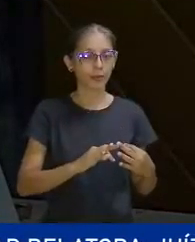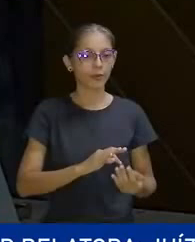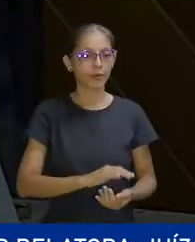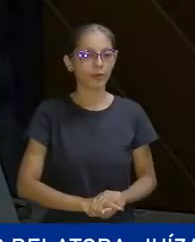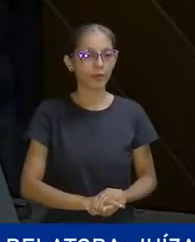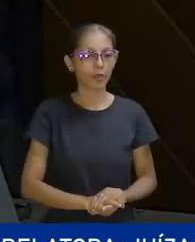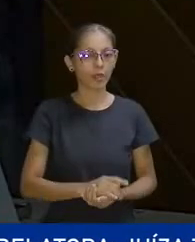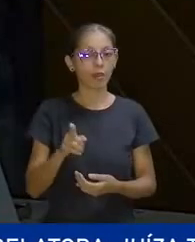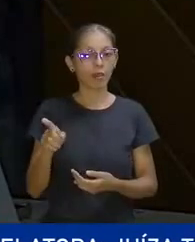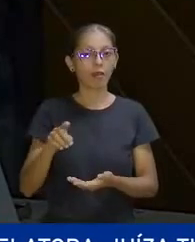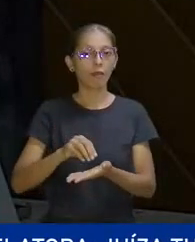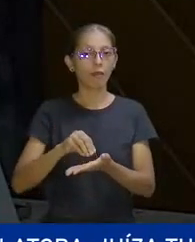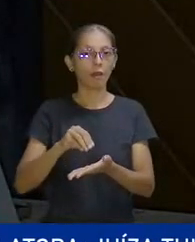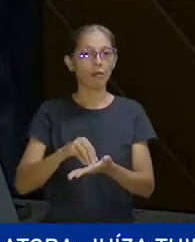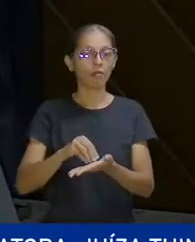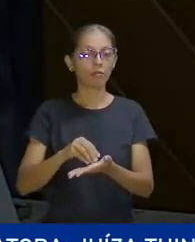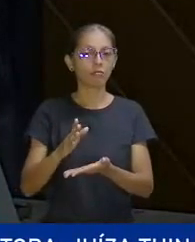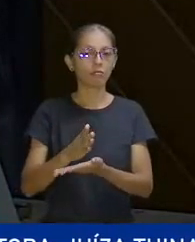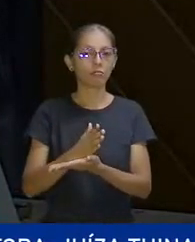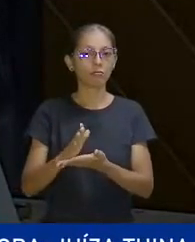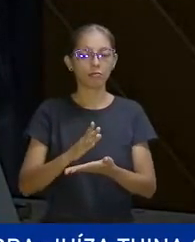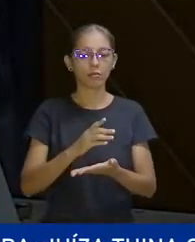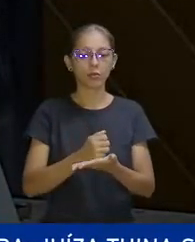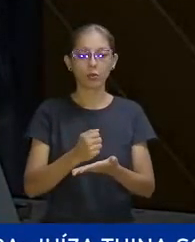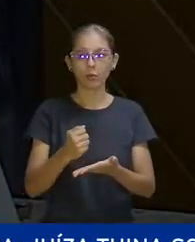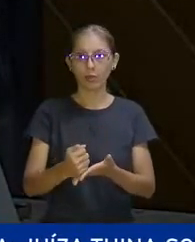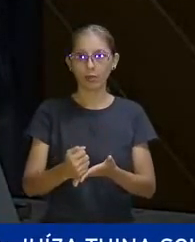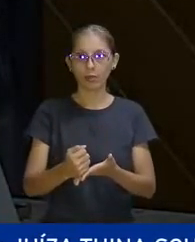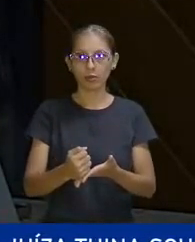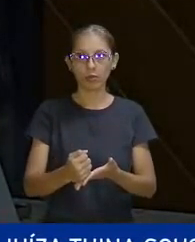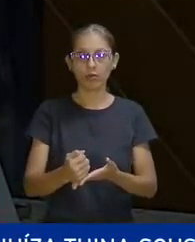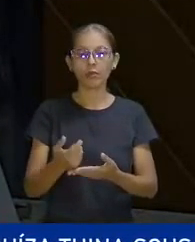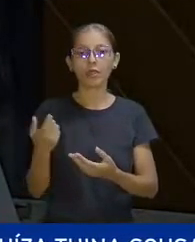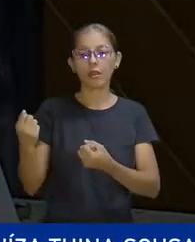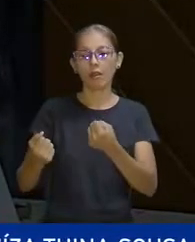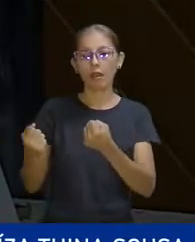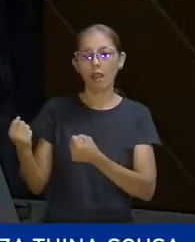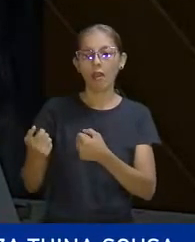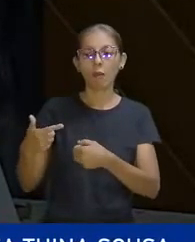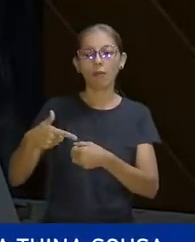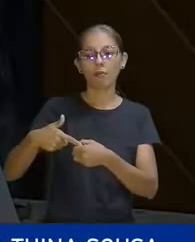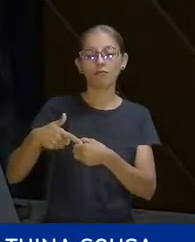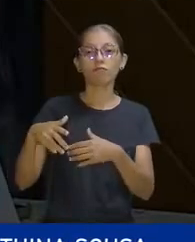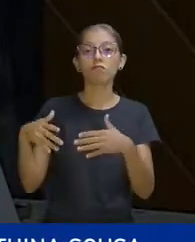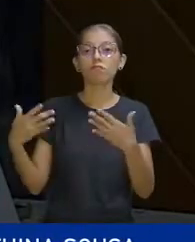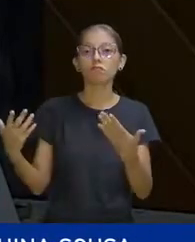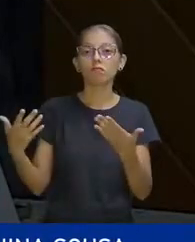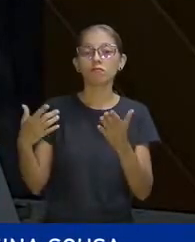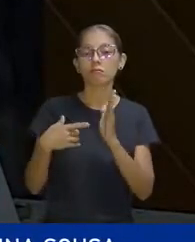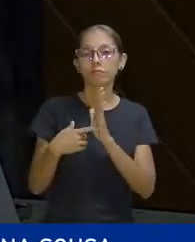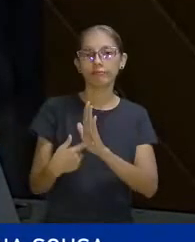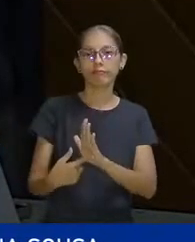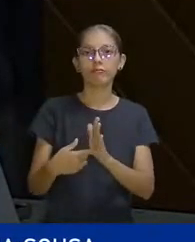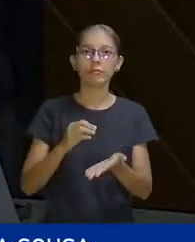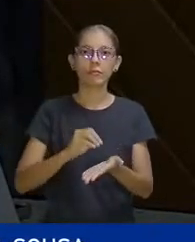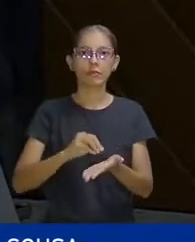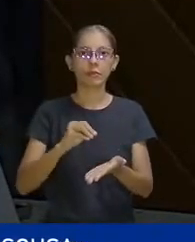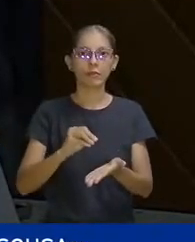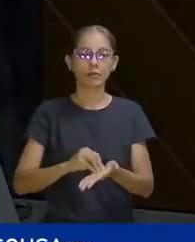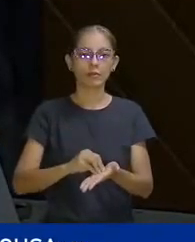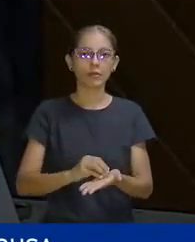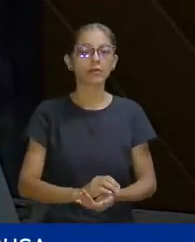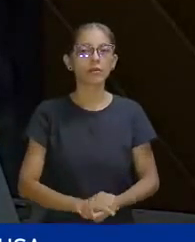de comprovação da alocação de veículos para justificar os gastos com combustíveis, falha sobre a qual não fora